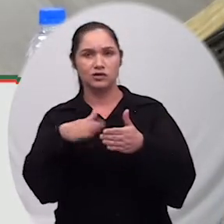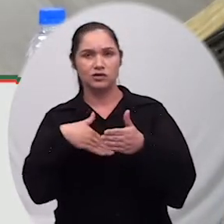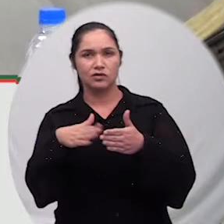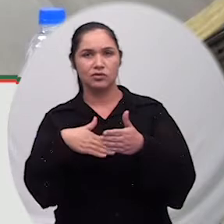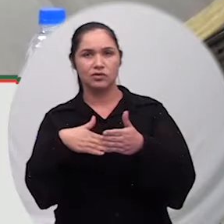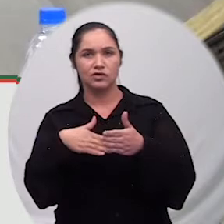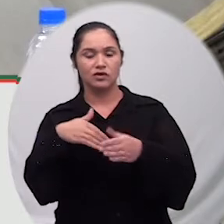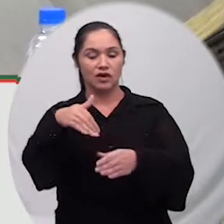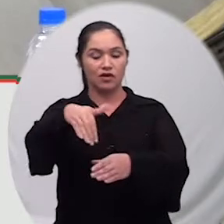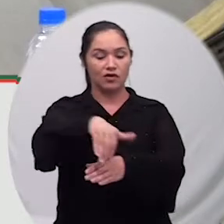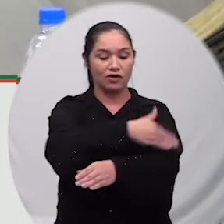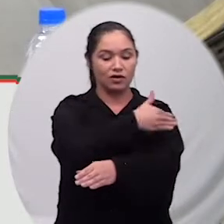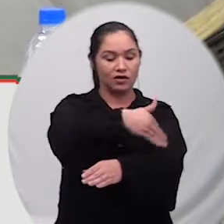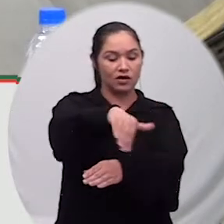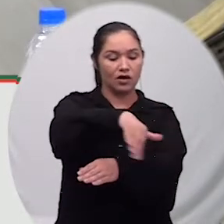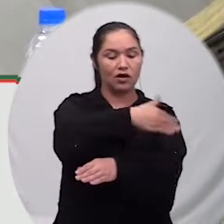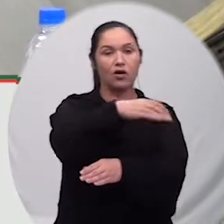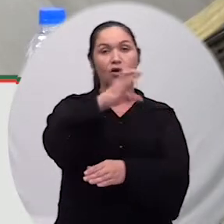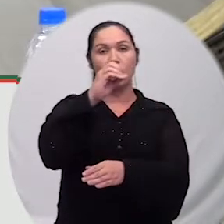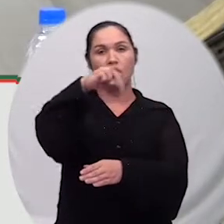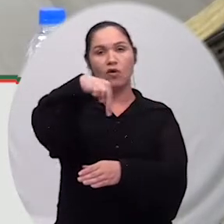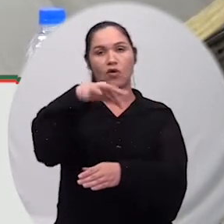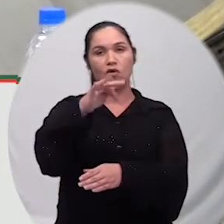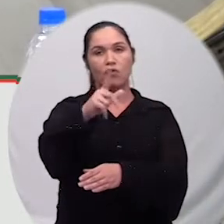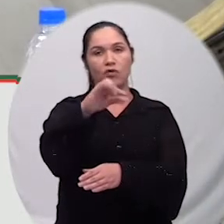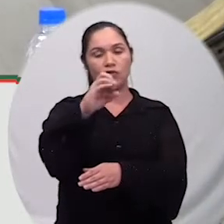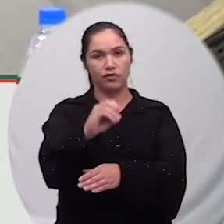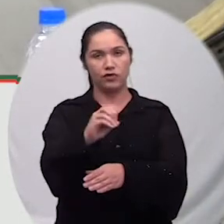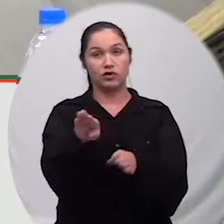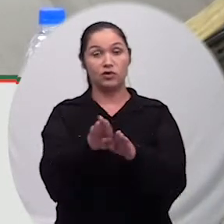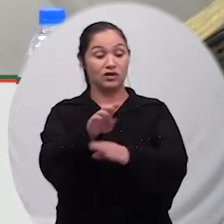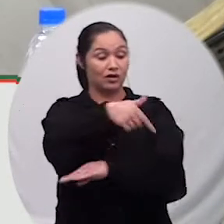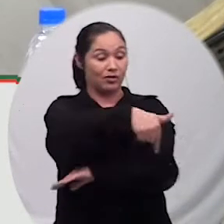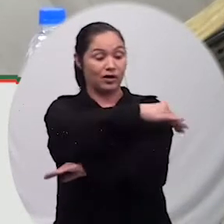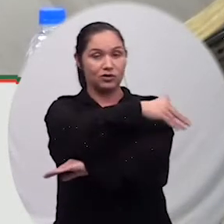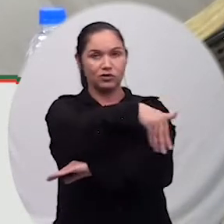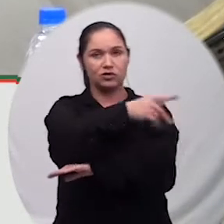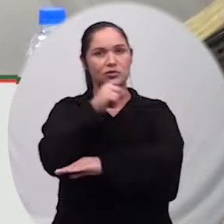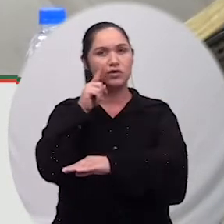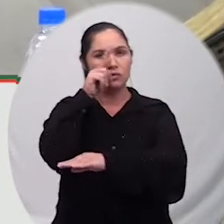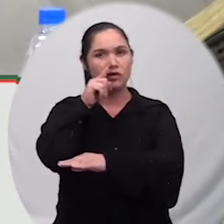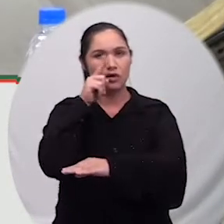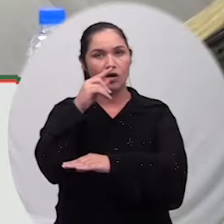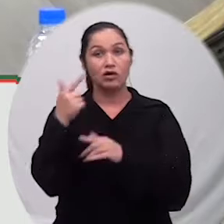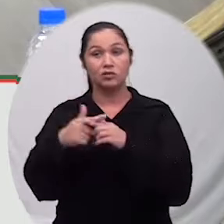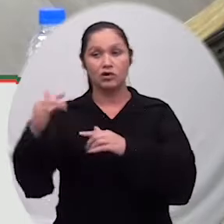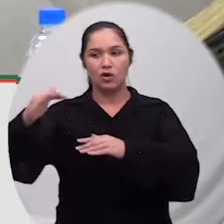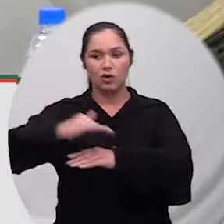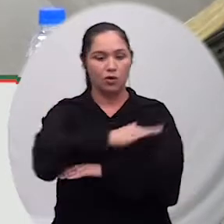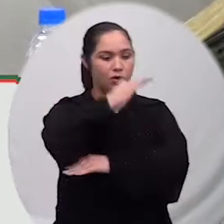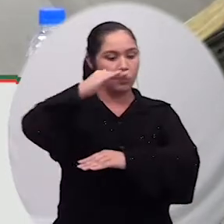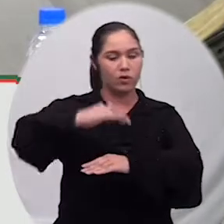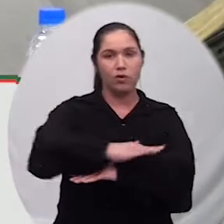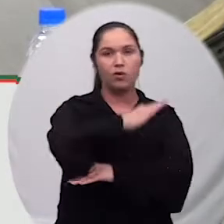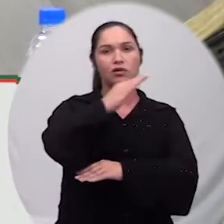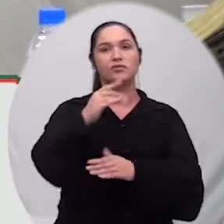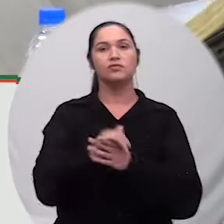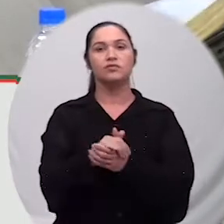cores amarela no centro do cruzamento, e em todos os cruzamentos perigosos com grande fluxo de veículo no centro da